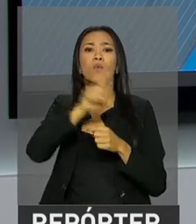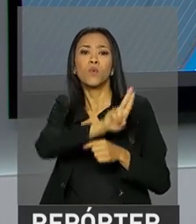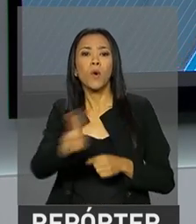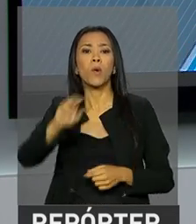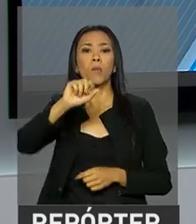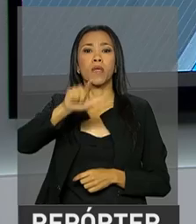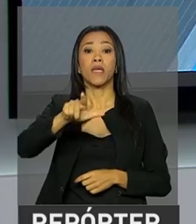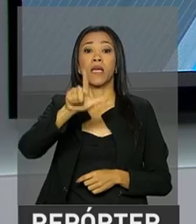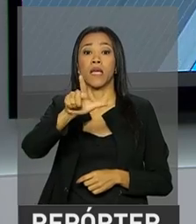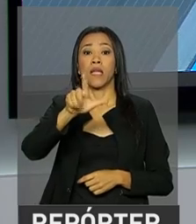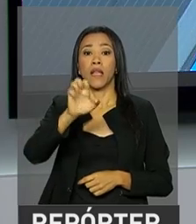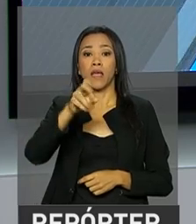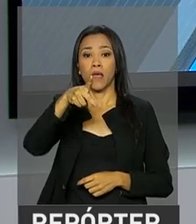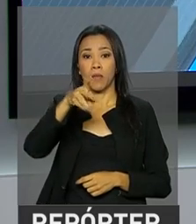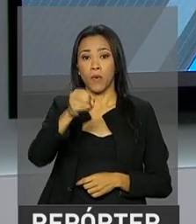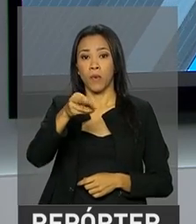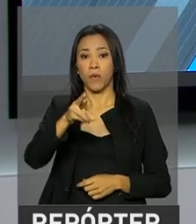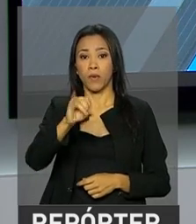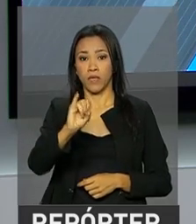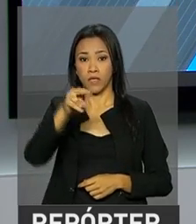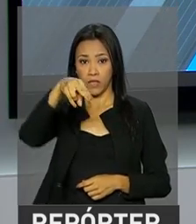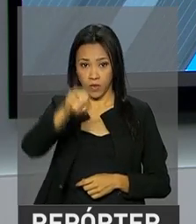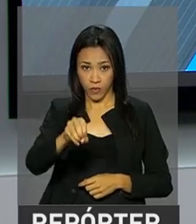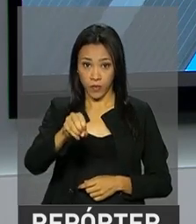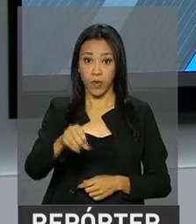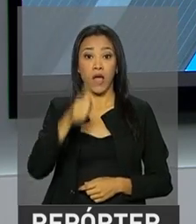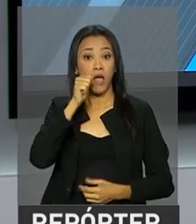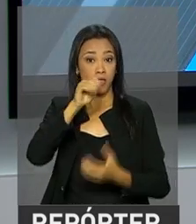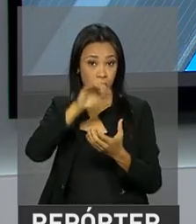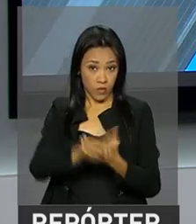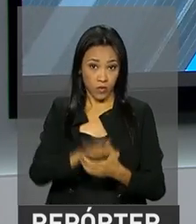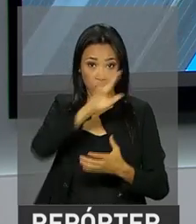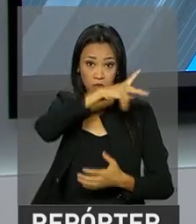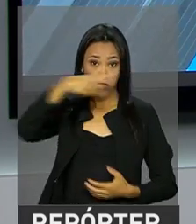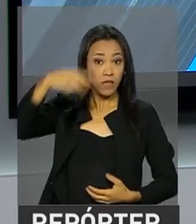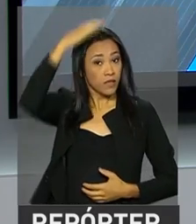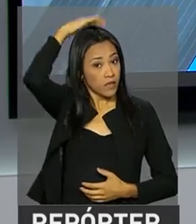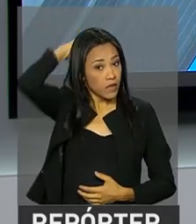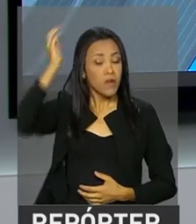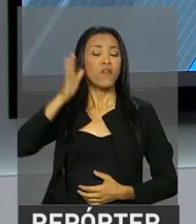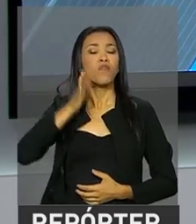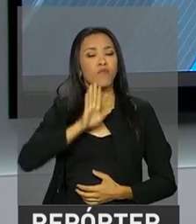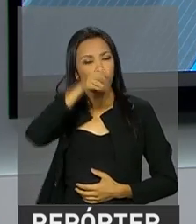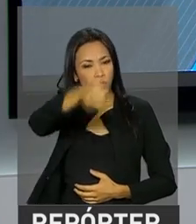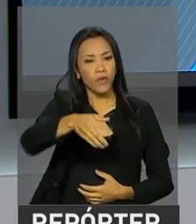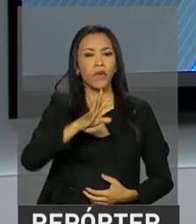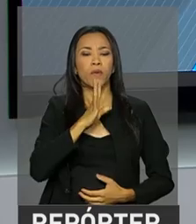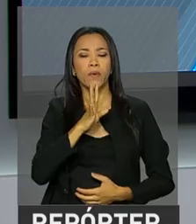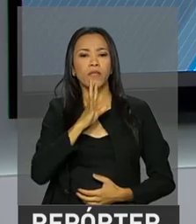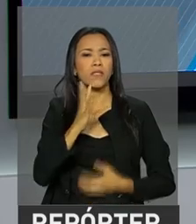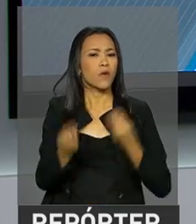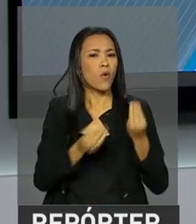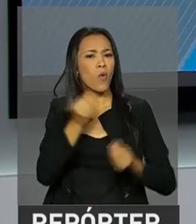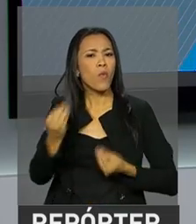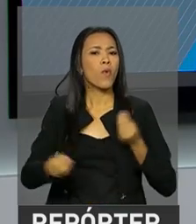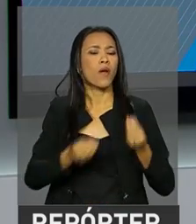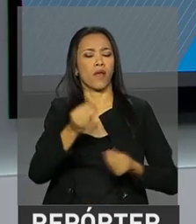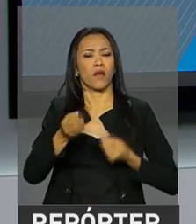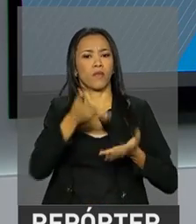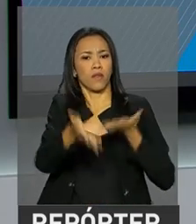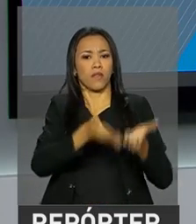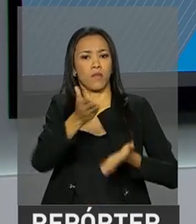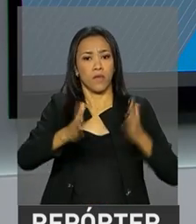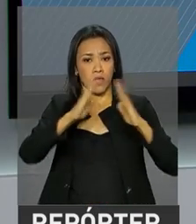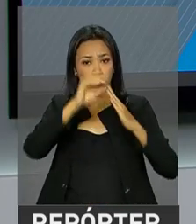lábio leporino. A primeira dama, Marcela Temer, foi conhecer como é o tratamento em um hospital público